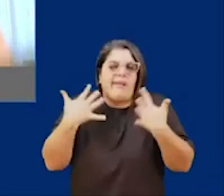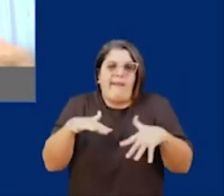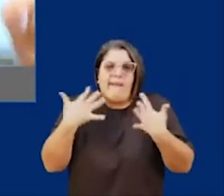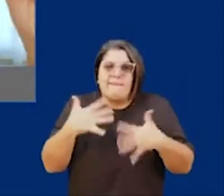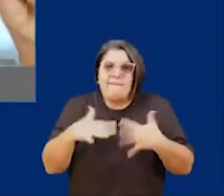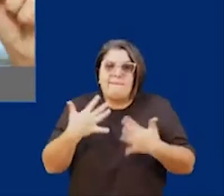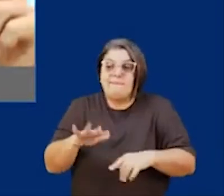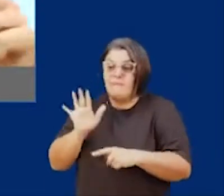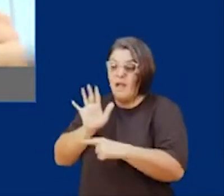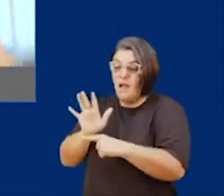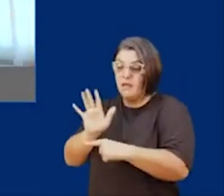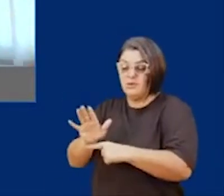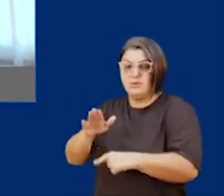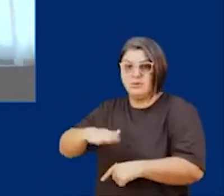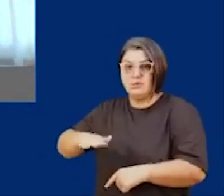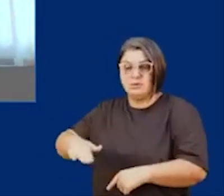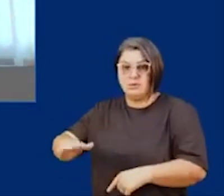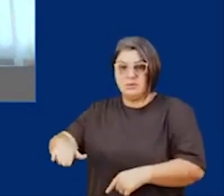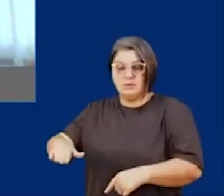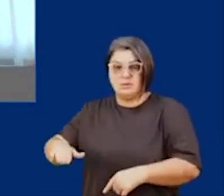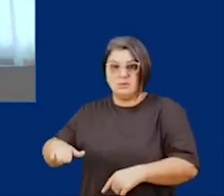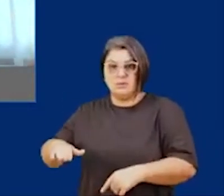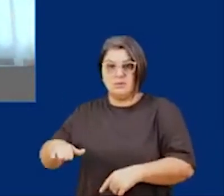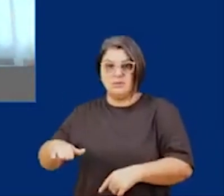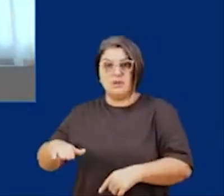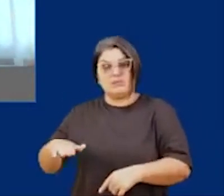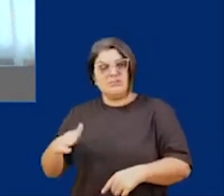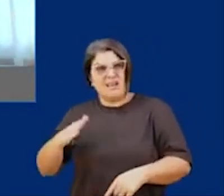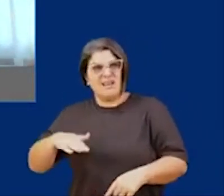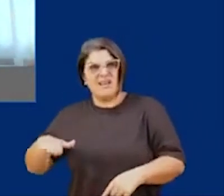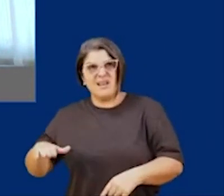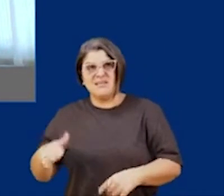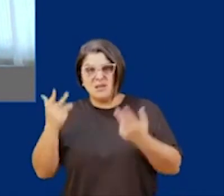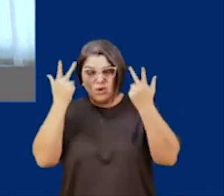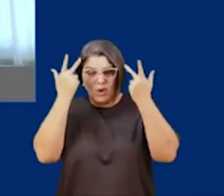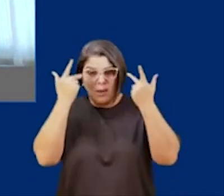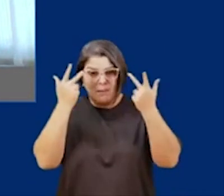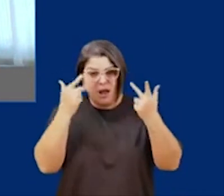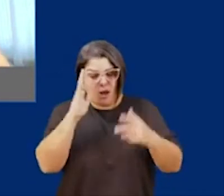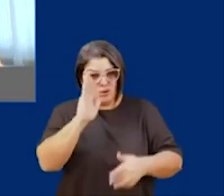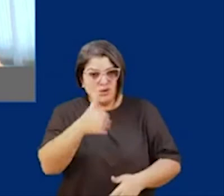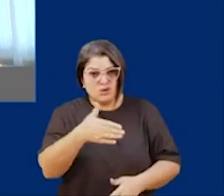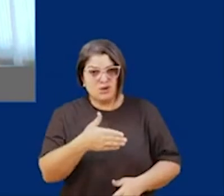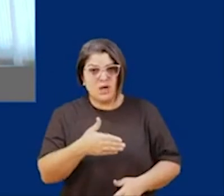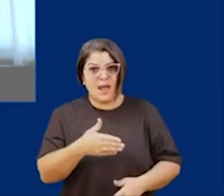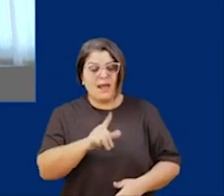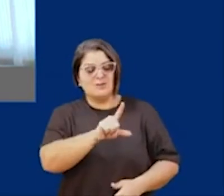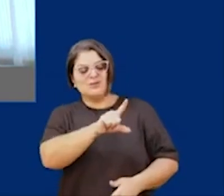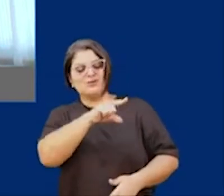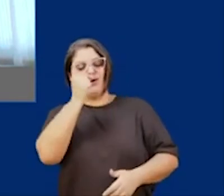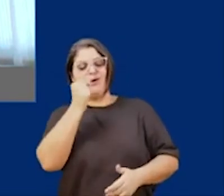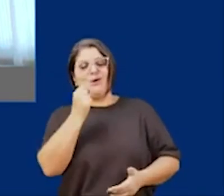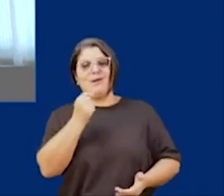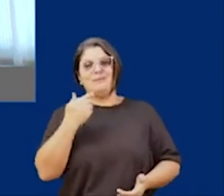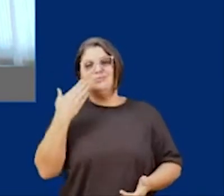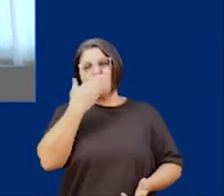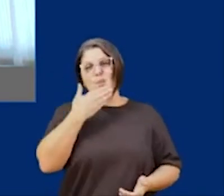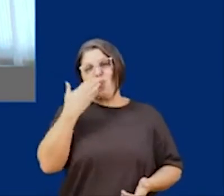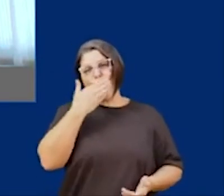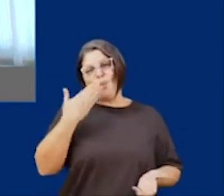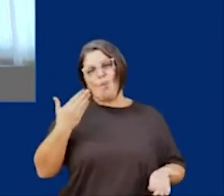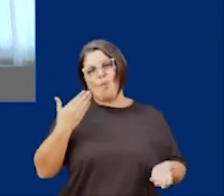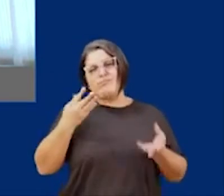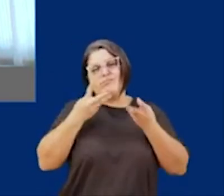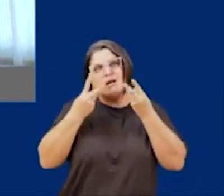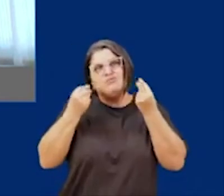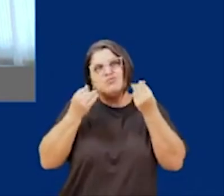criança a desenvolver. A criança já tem, naturalmente, a gente fala, é uma preferência nata pelo gosto doce.